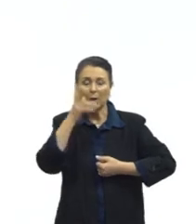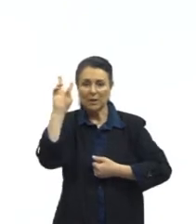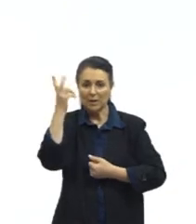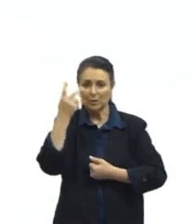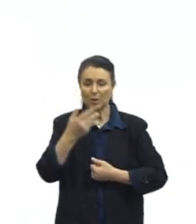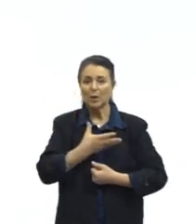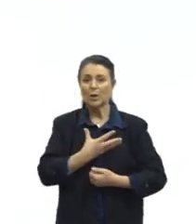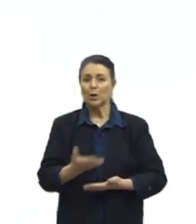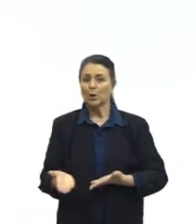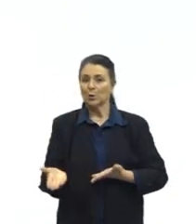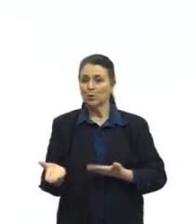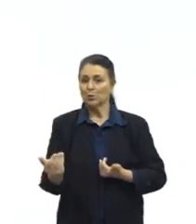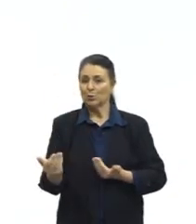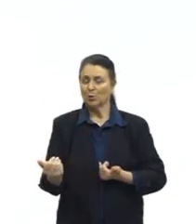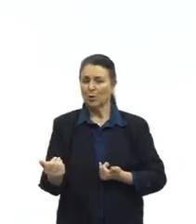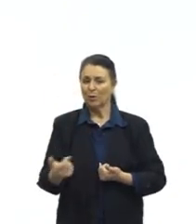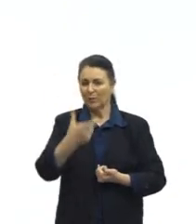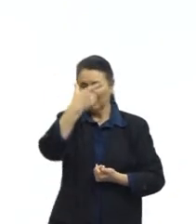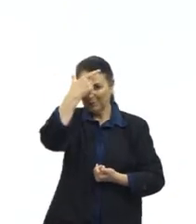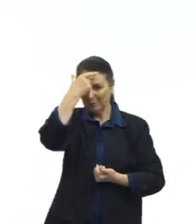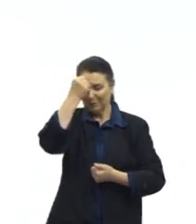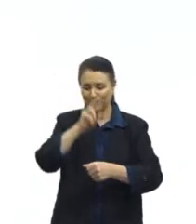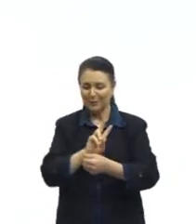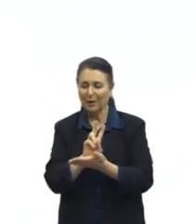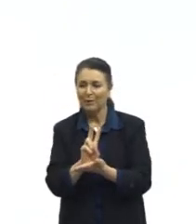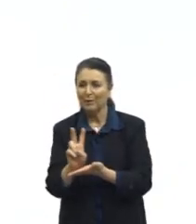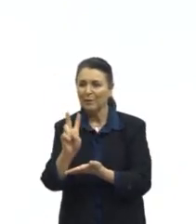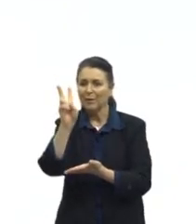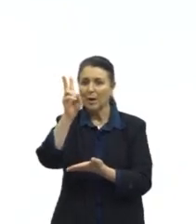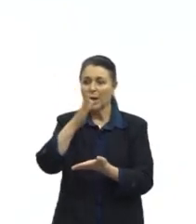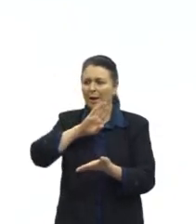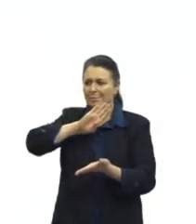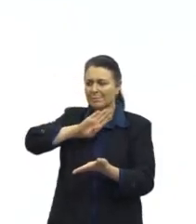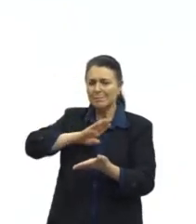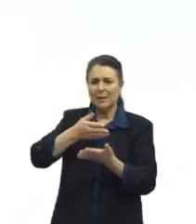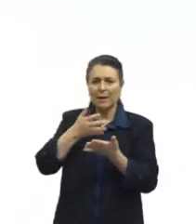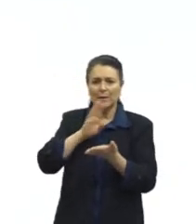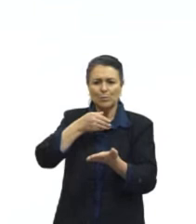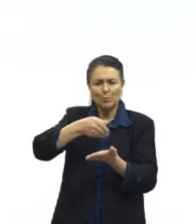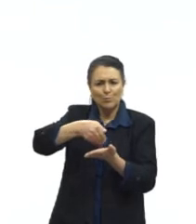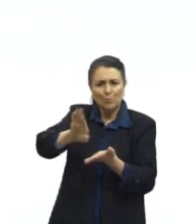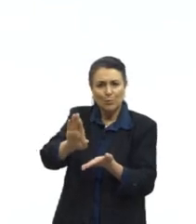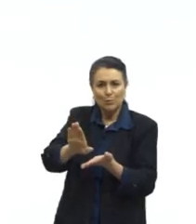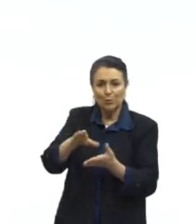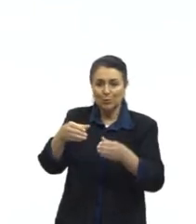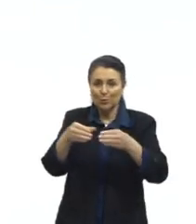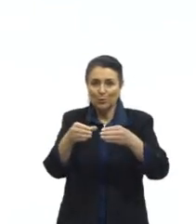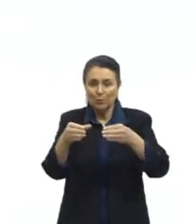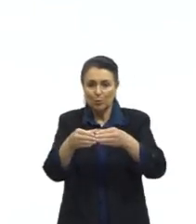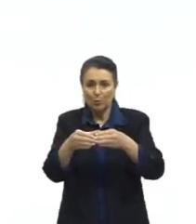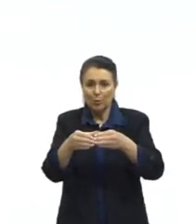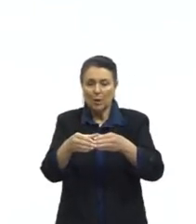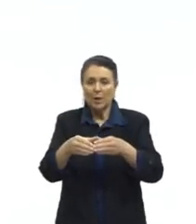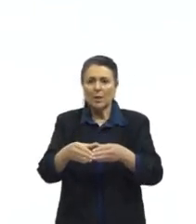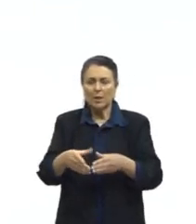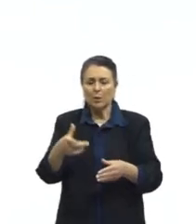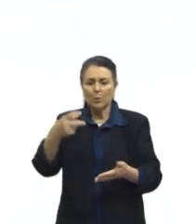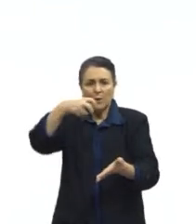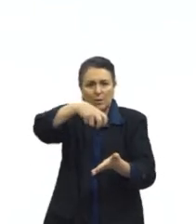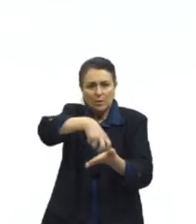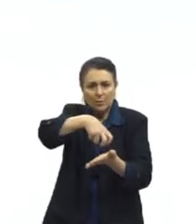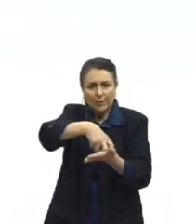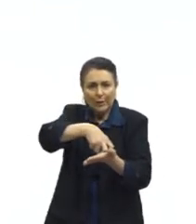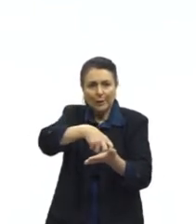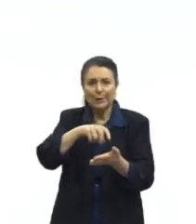que ele é expulso do partido e ele tem que realizar serviços forçados ele tem uma pena super grande porque ele fez